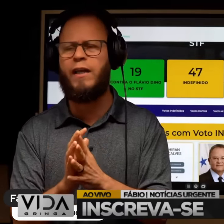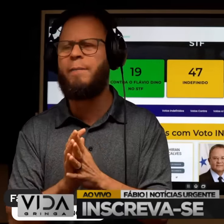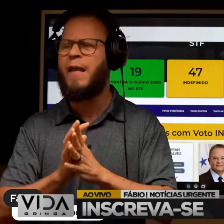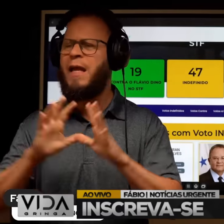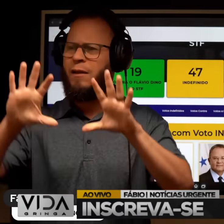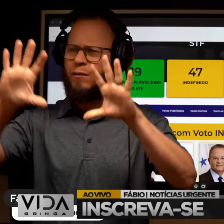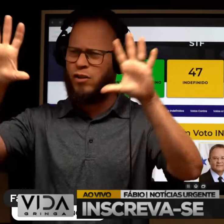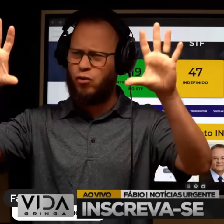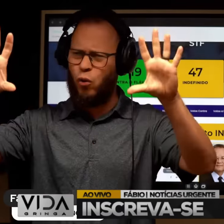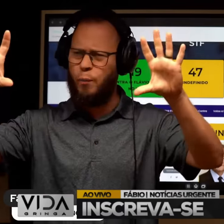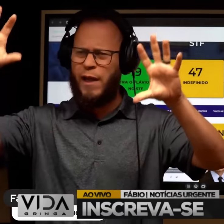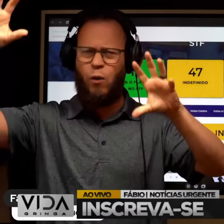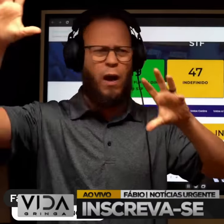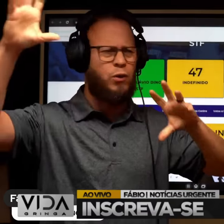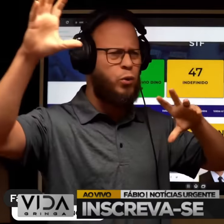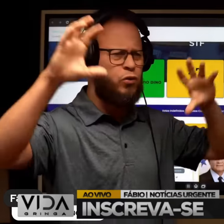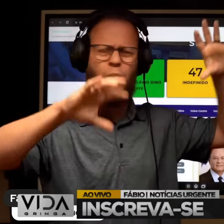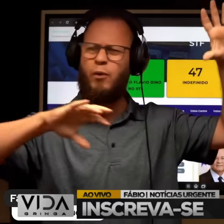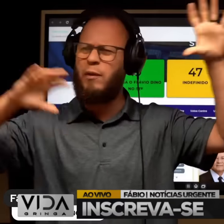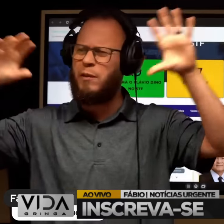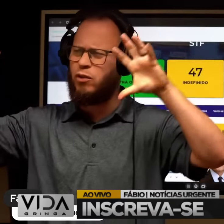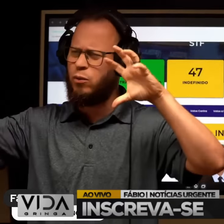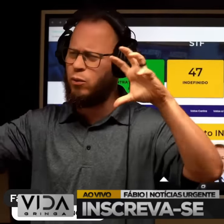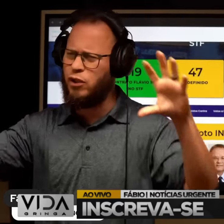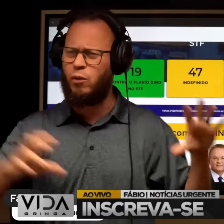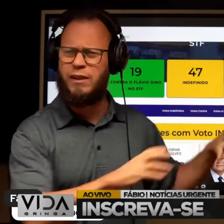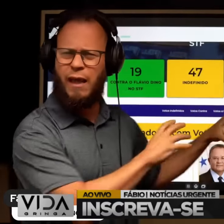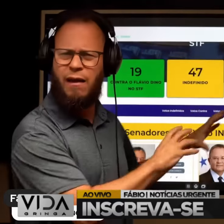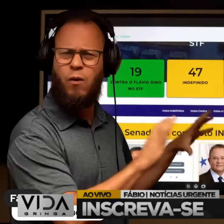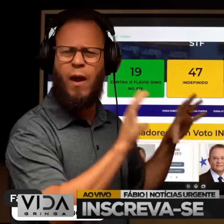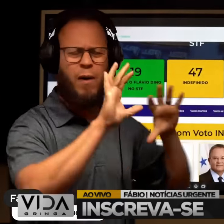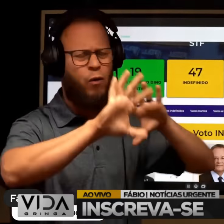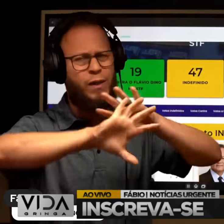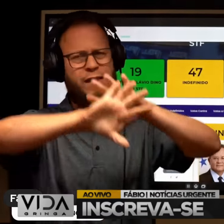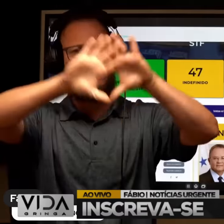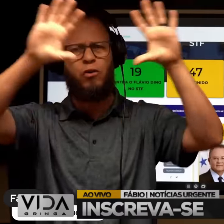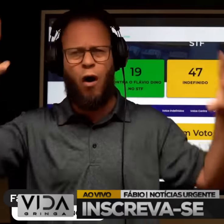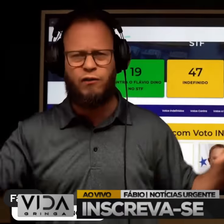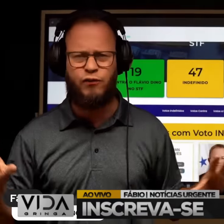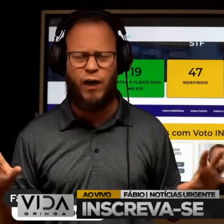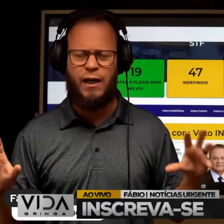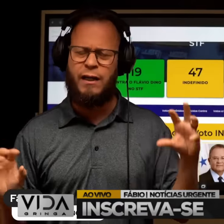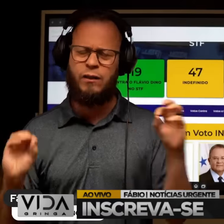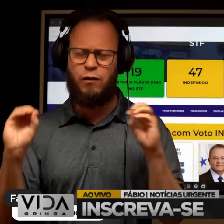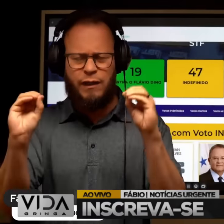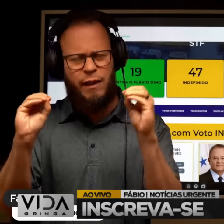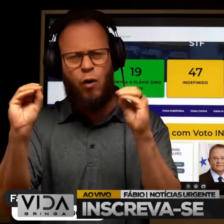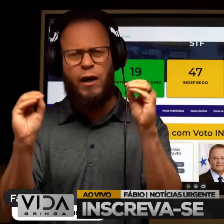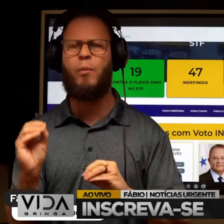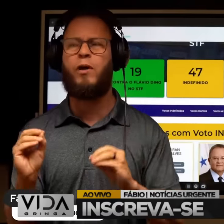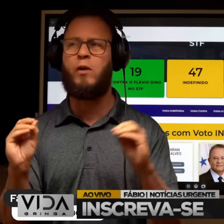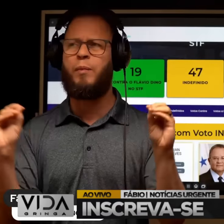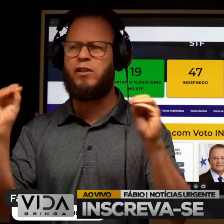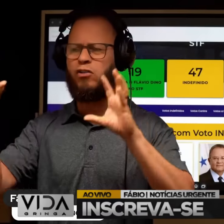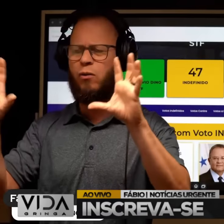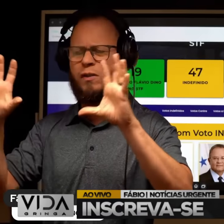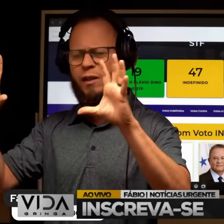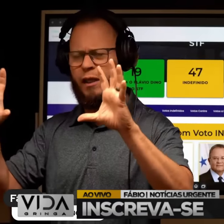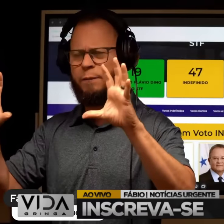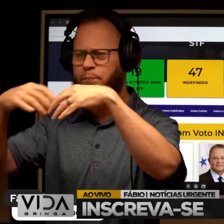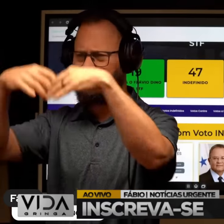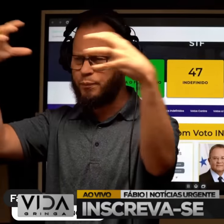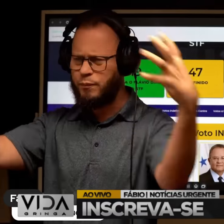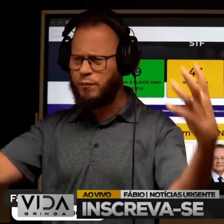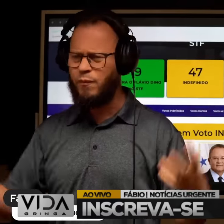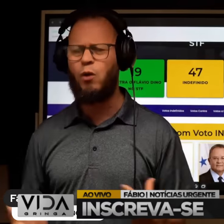seu joinha. Desculpa aí com a luz, estou com um problema de luz, com o telão, é uma coisa nova. Então vai demorar um pouquinho para a gente